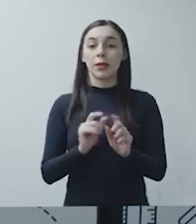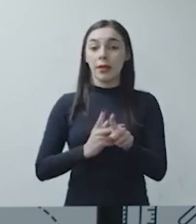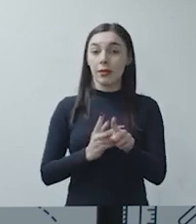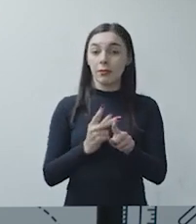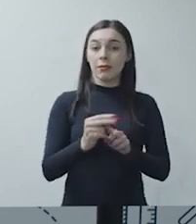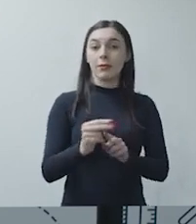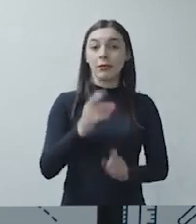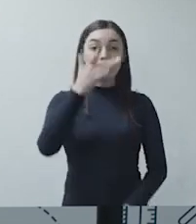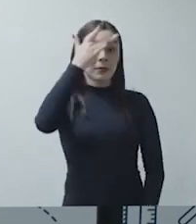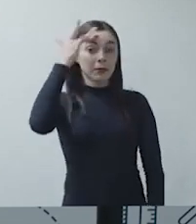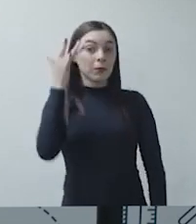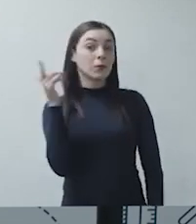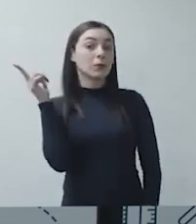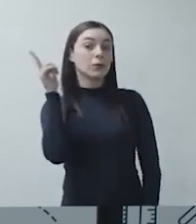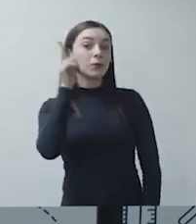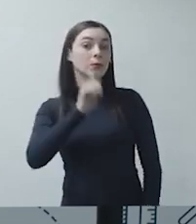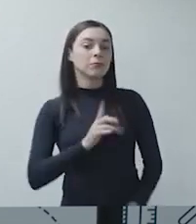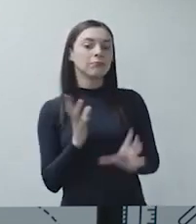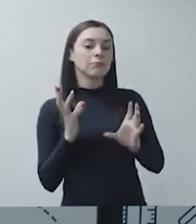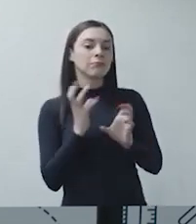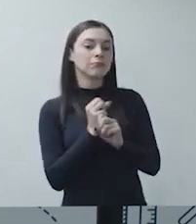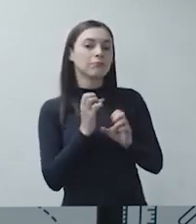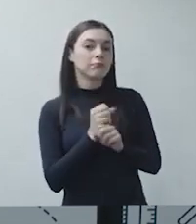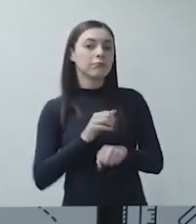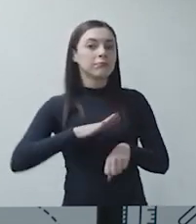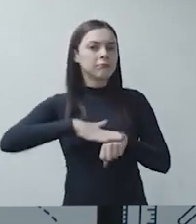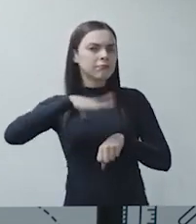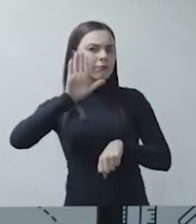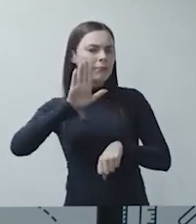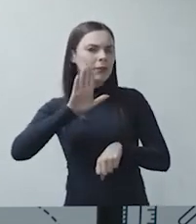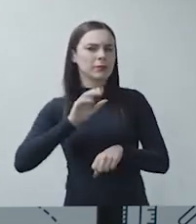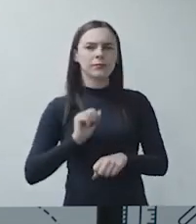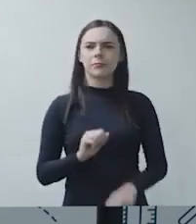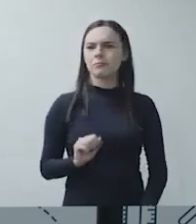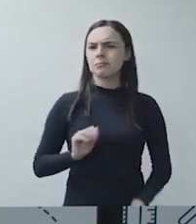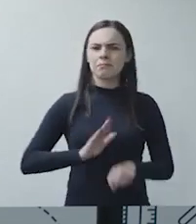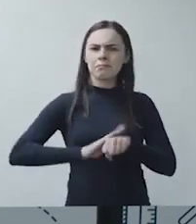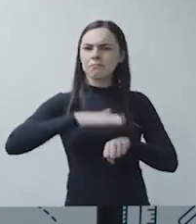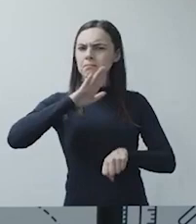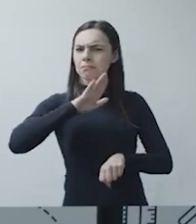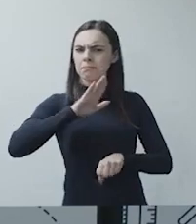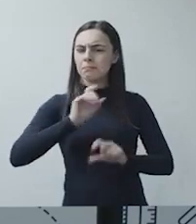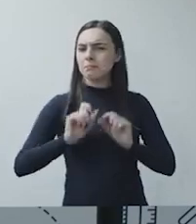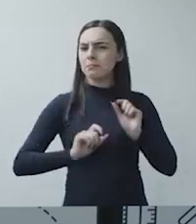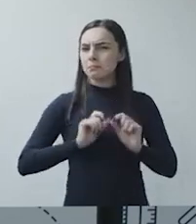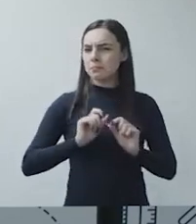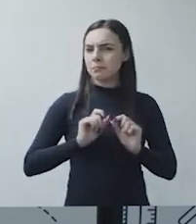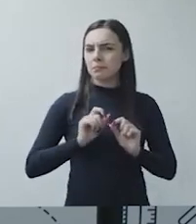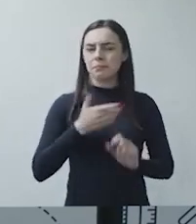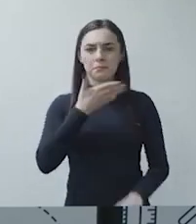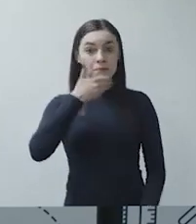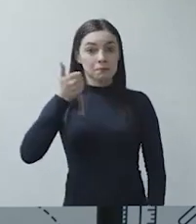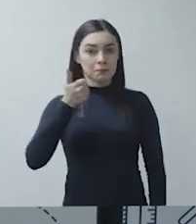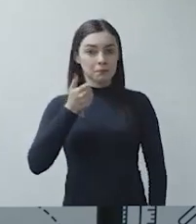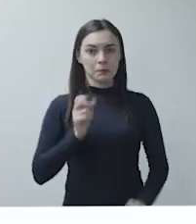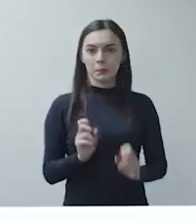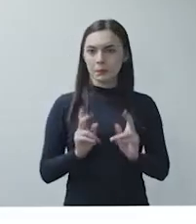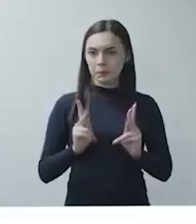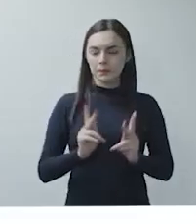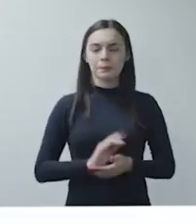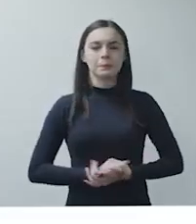fizer maior pontuação. Maior significa mais. Então, vamos